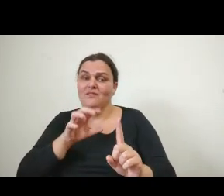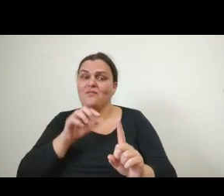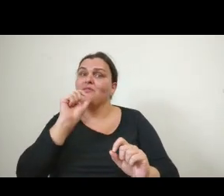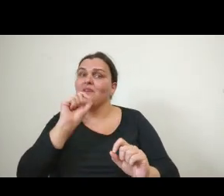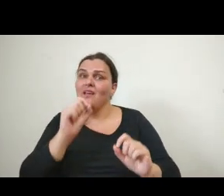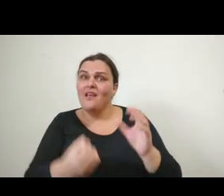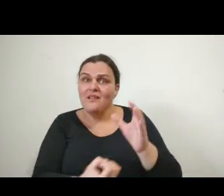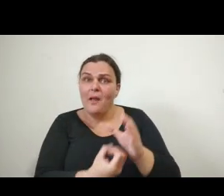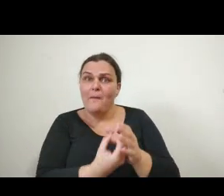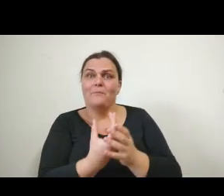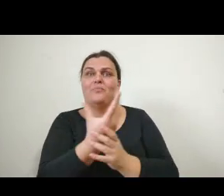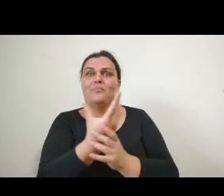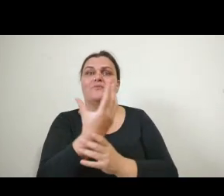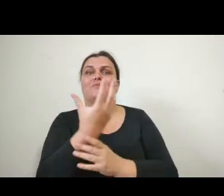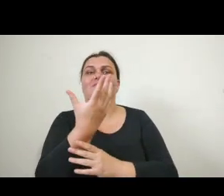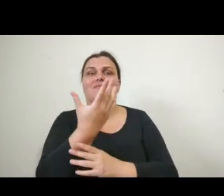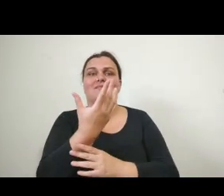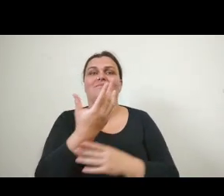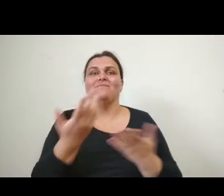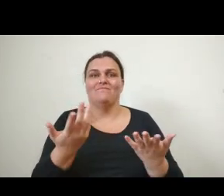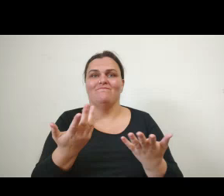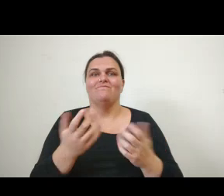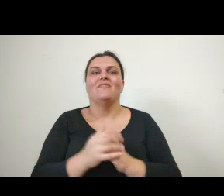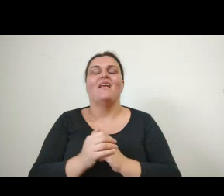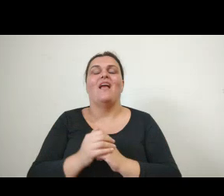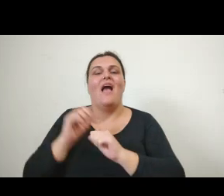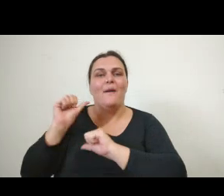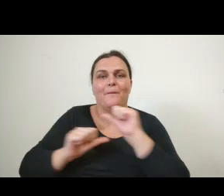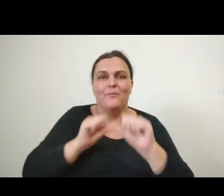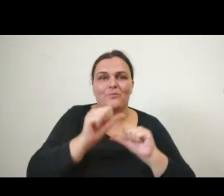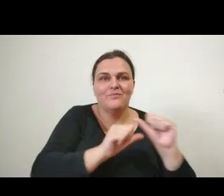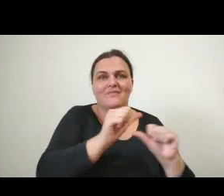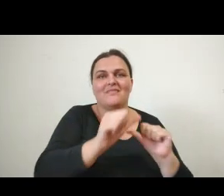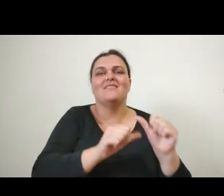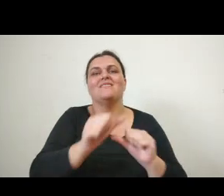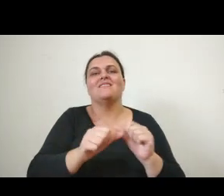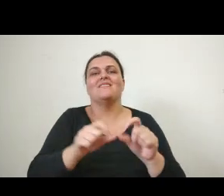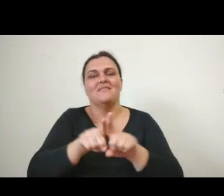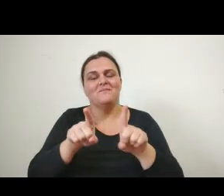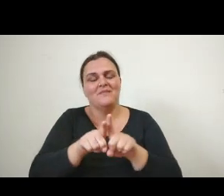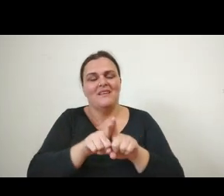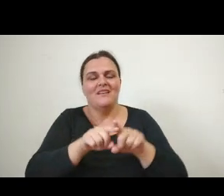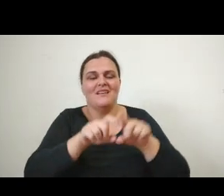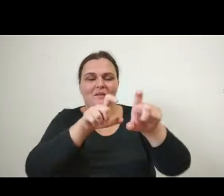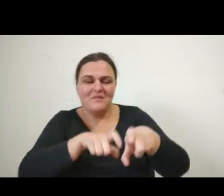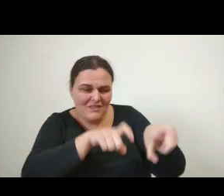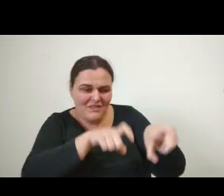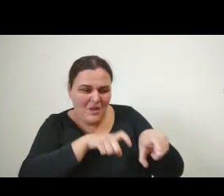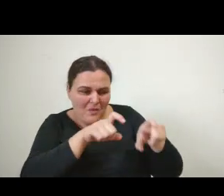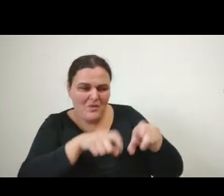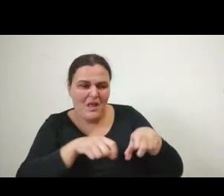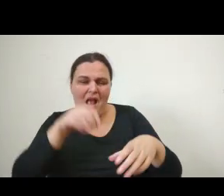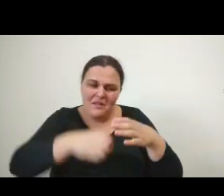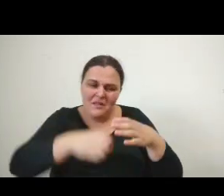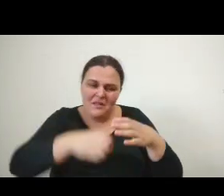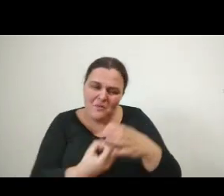climáticas, que vai causar bastante, né, problemas para os agricultores. A